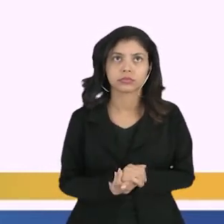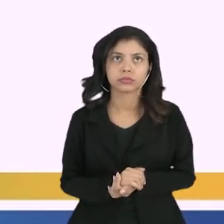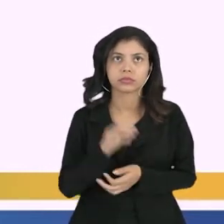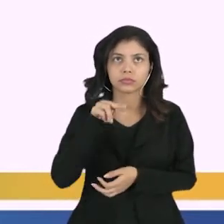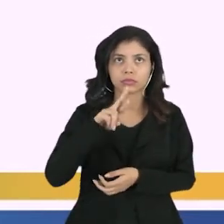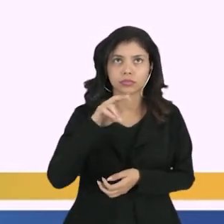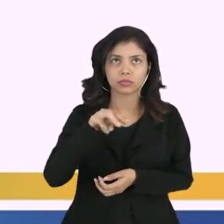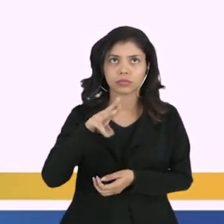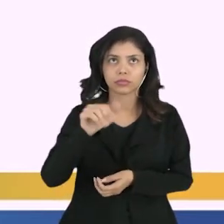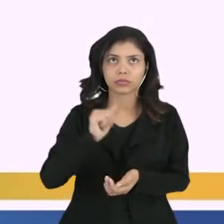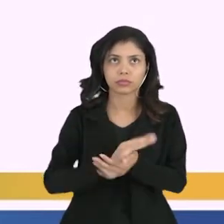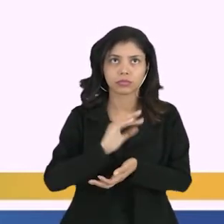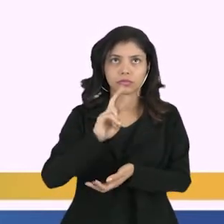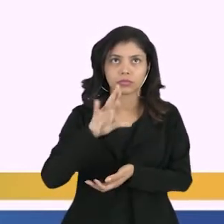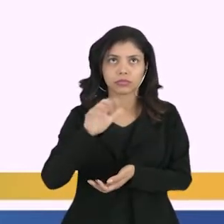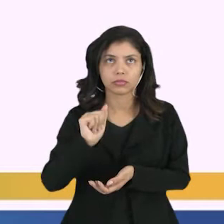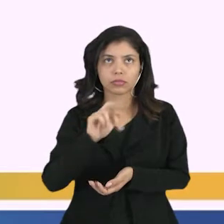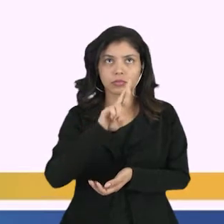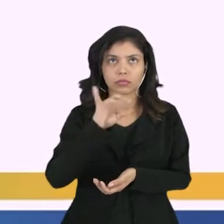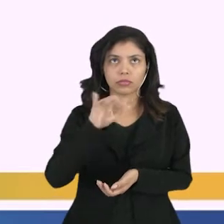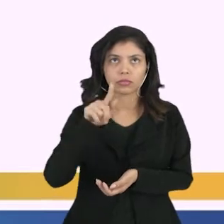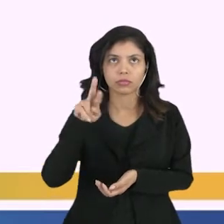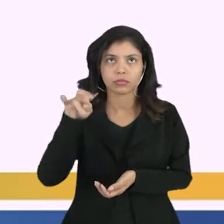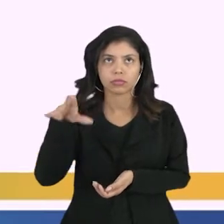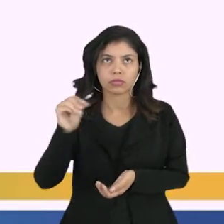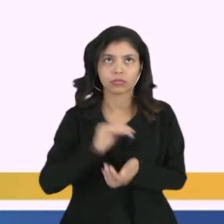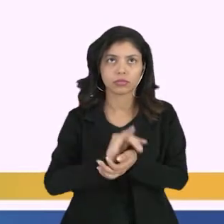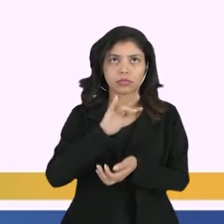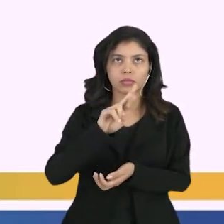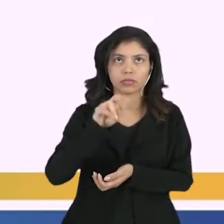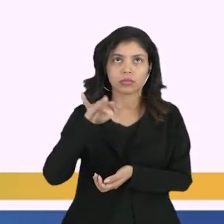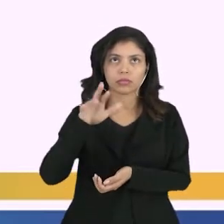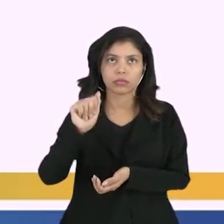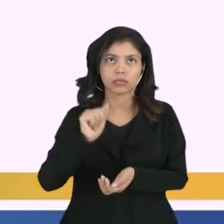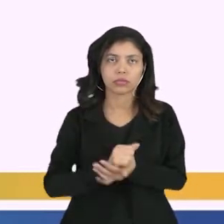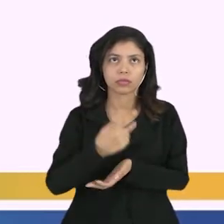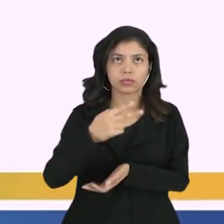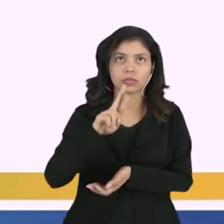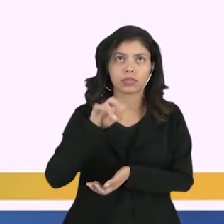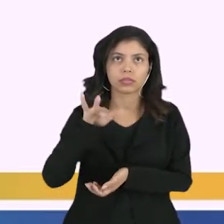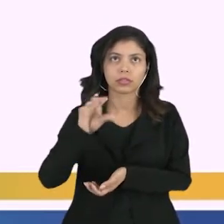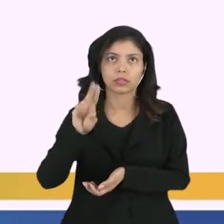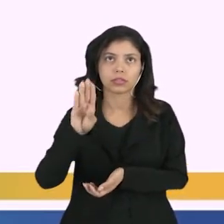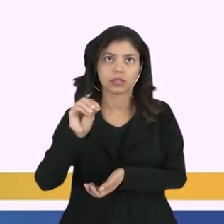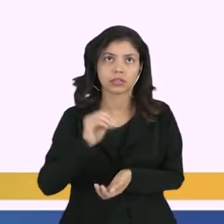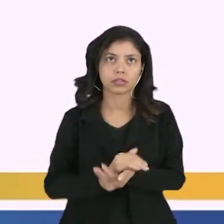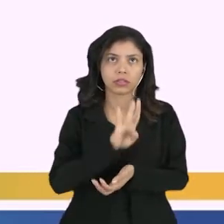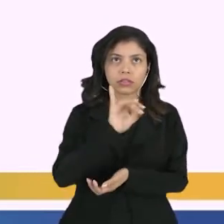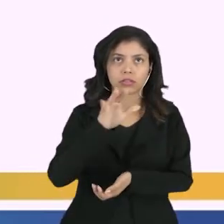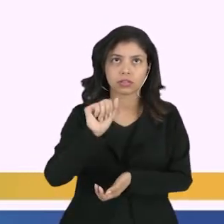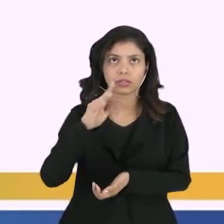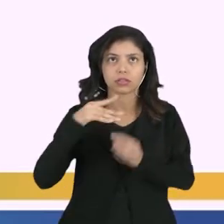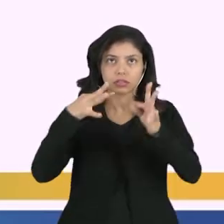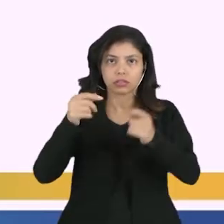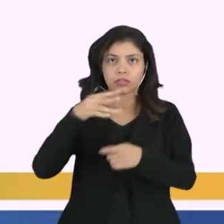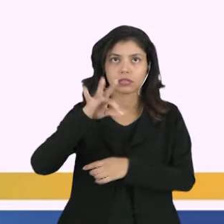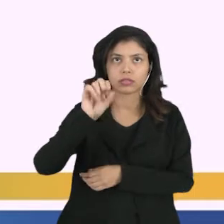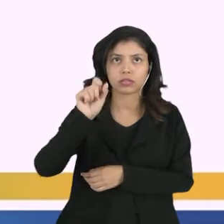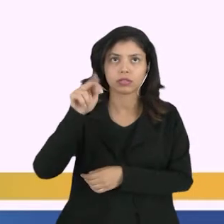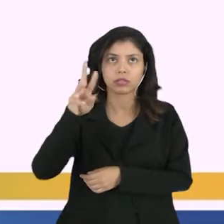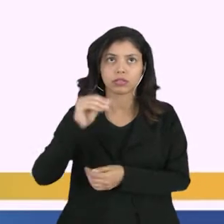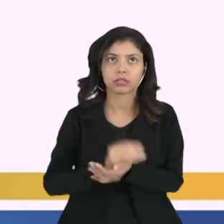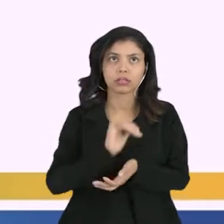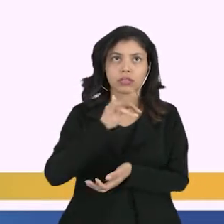é a capitania do Maranhão, do Ceará, Rio Grande, Itamaracá, Pernambuco, Baía de Todos os